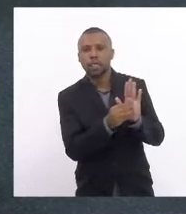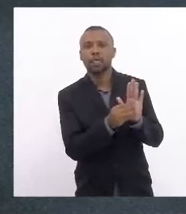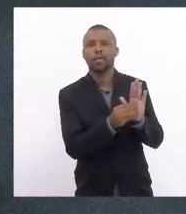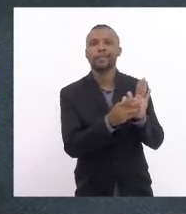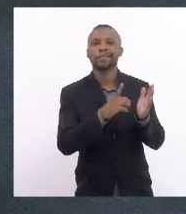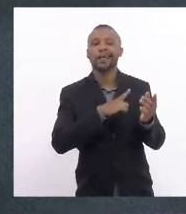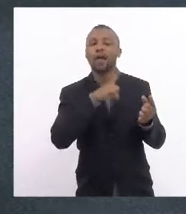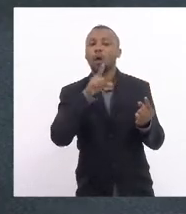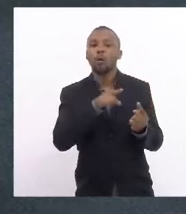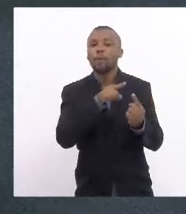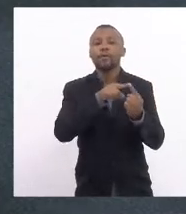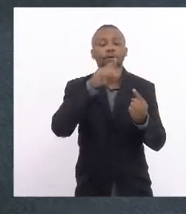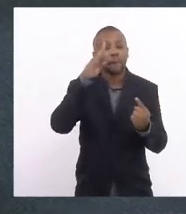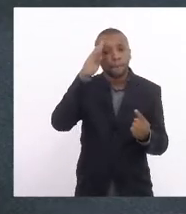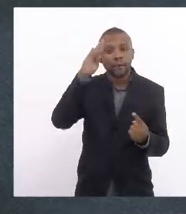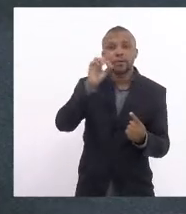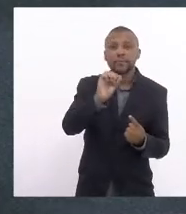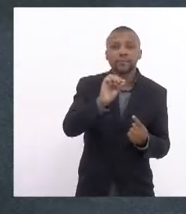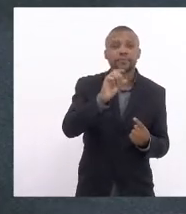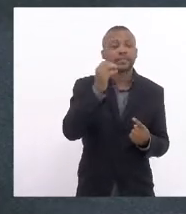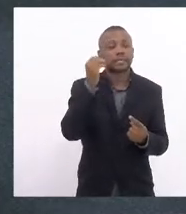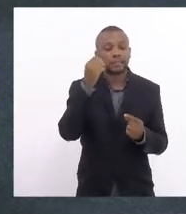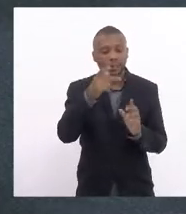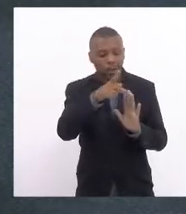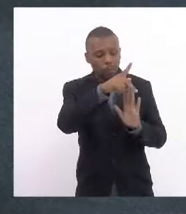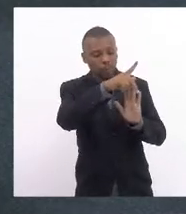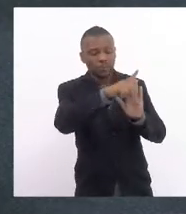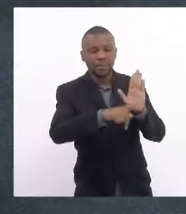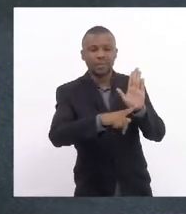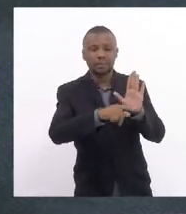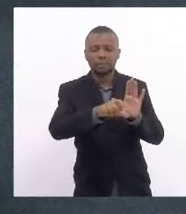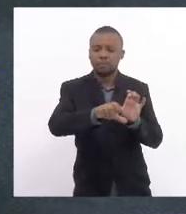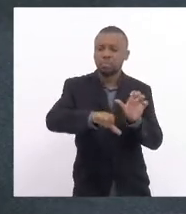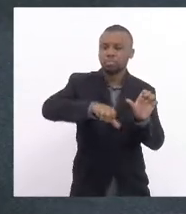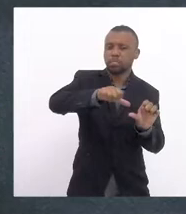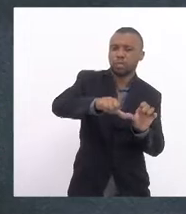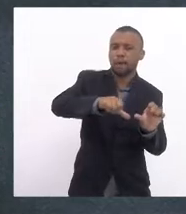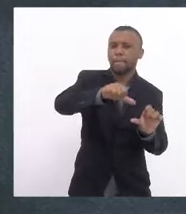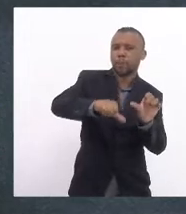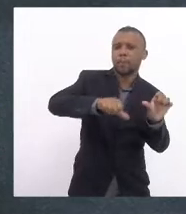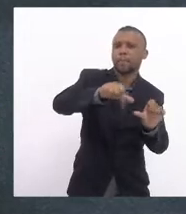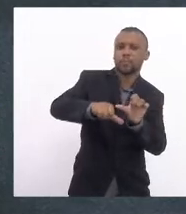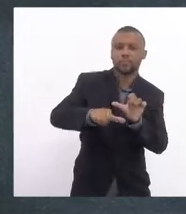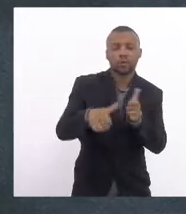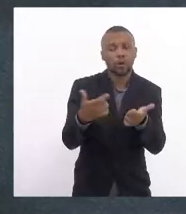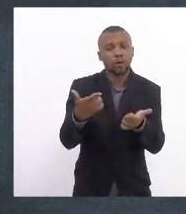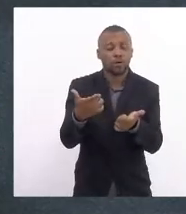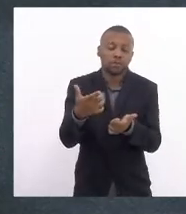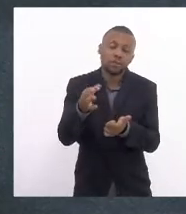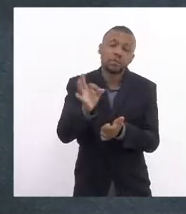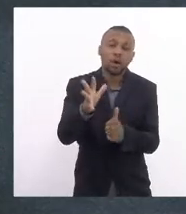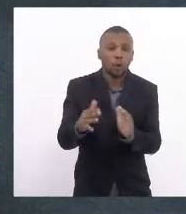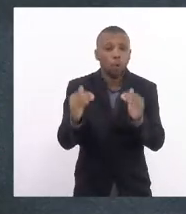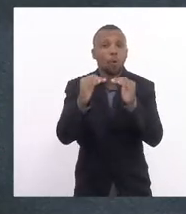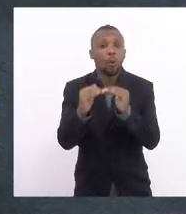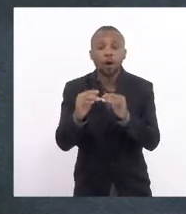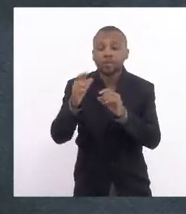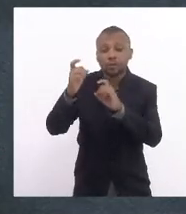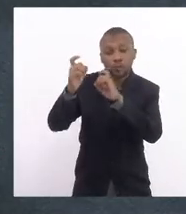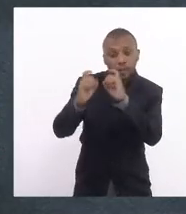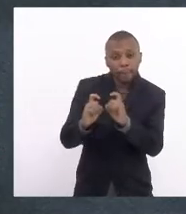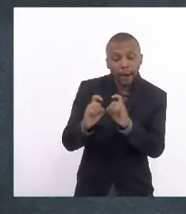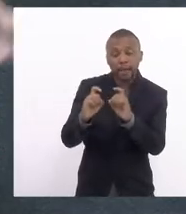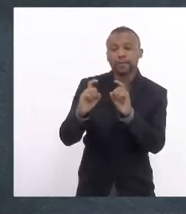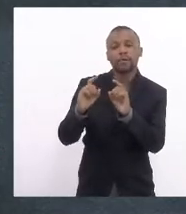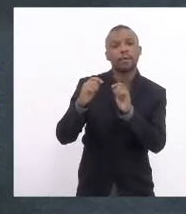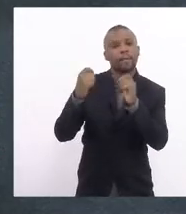exclusivamente o propósito de desmontar todo o projeto. Eu acho que você pode e deve ser contundente no debate, apresentar emendas com